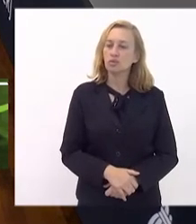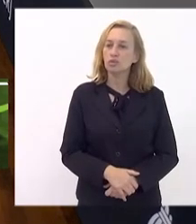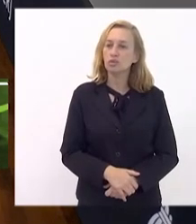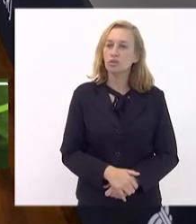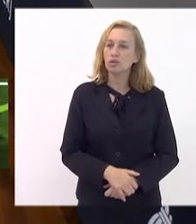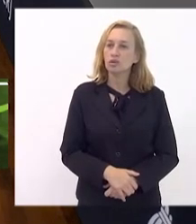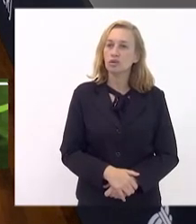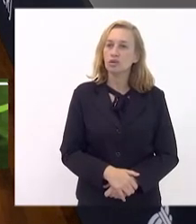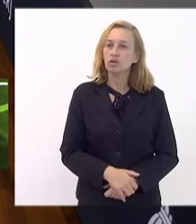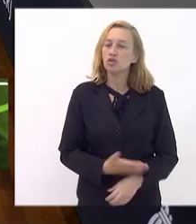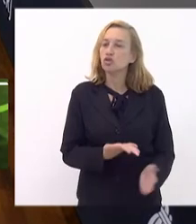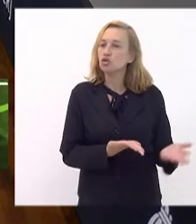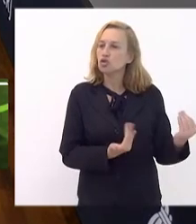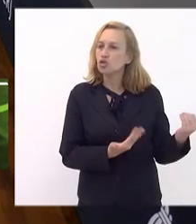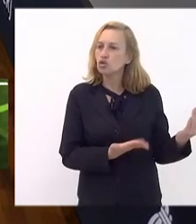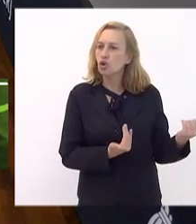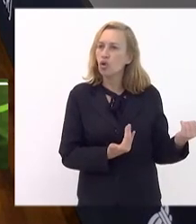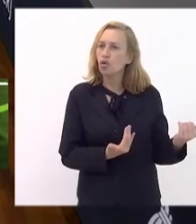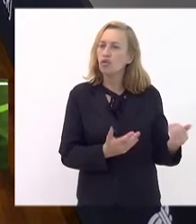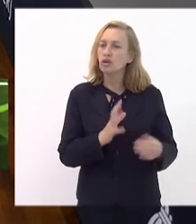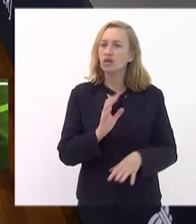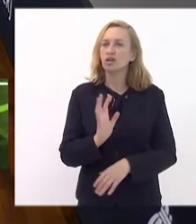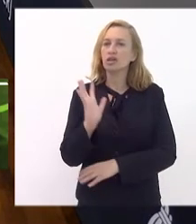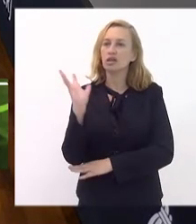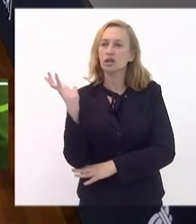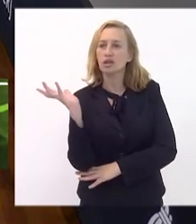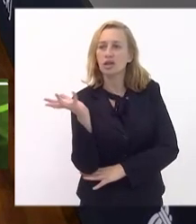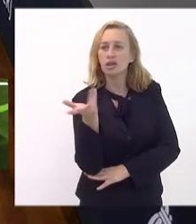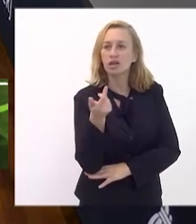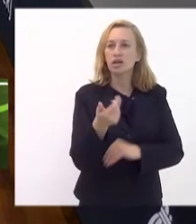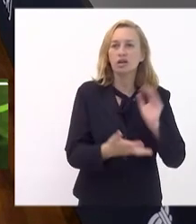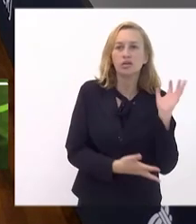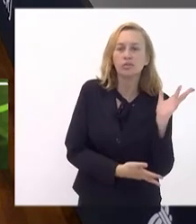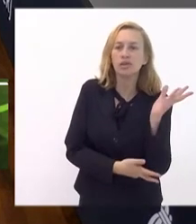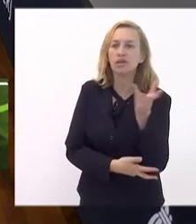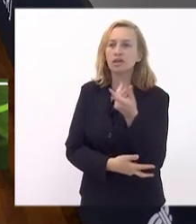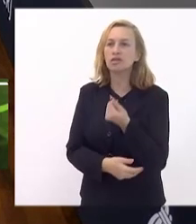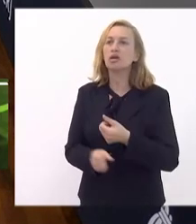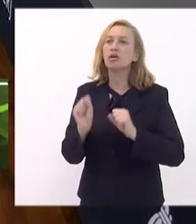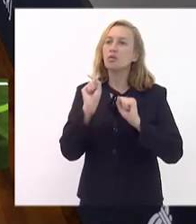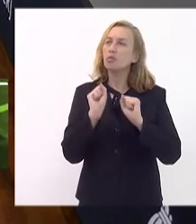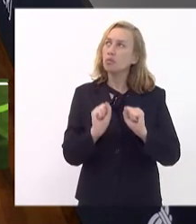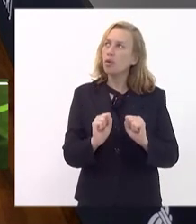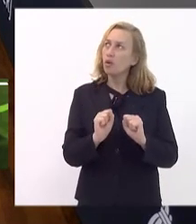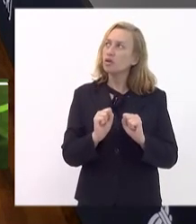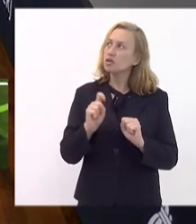do jovem, ambiente jovem, né? Que pode ter